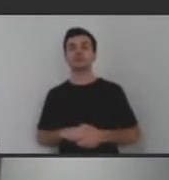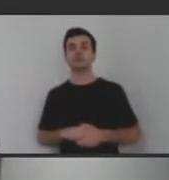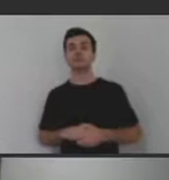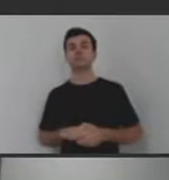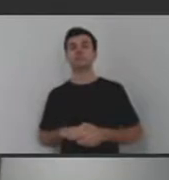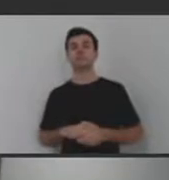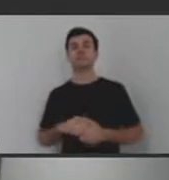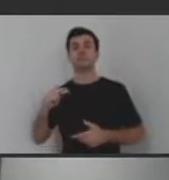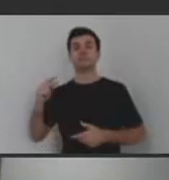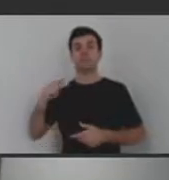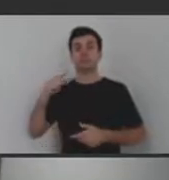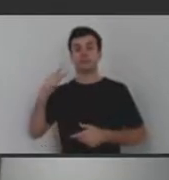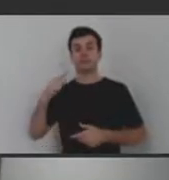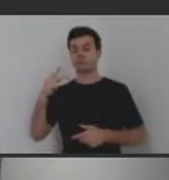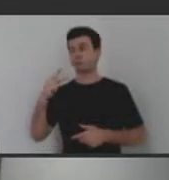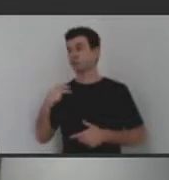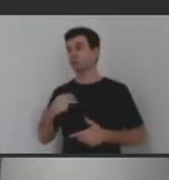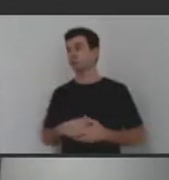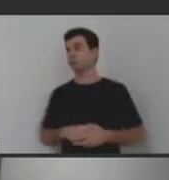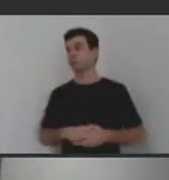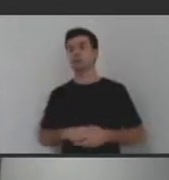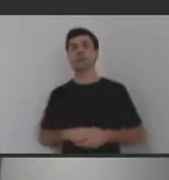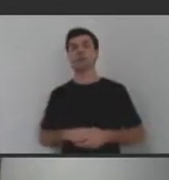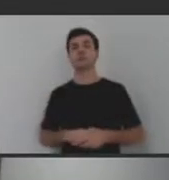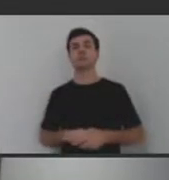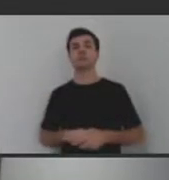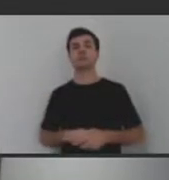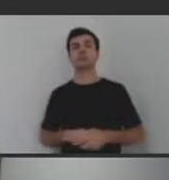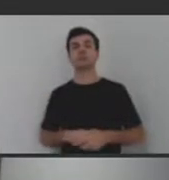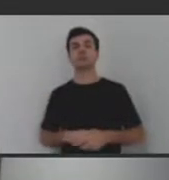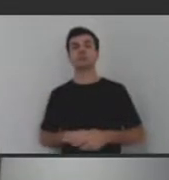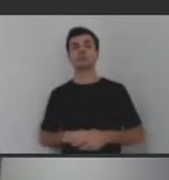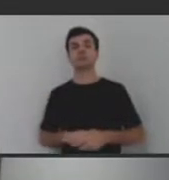Vereador, está desligado o microfone de Vossa Excelência.